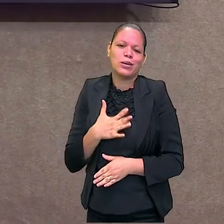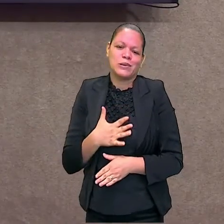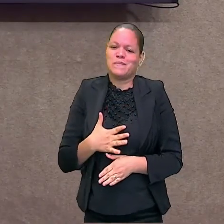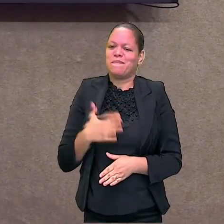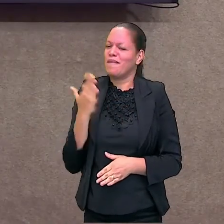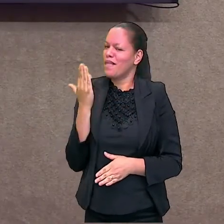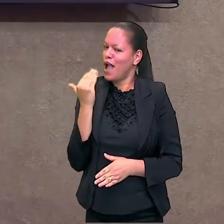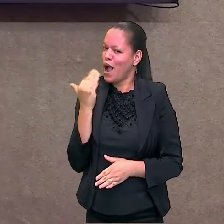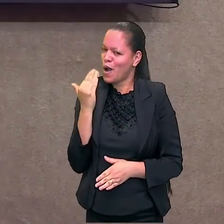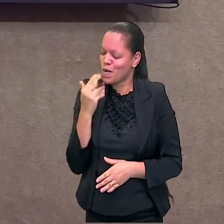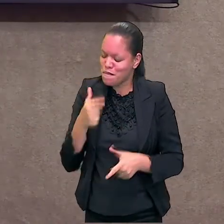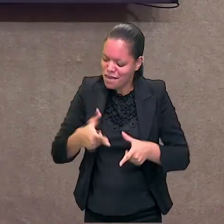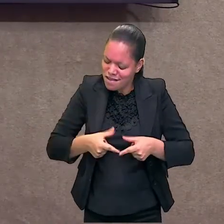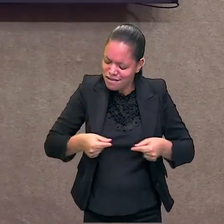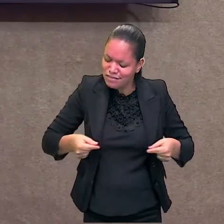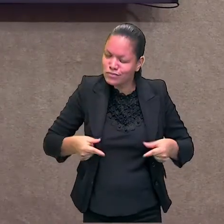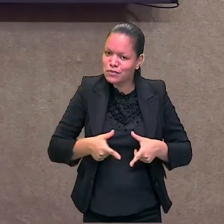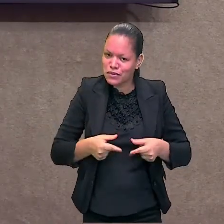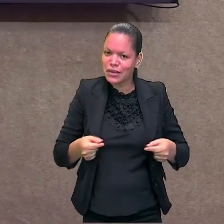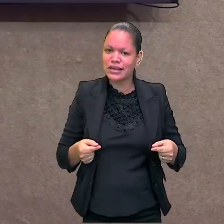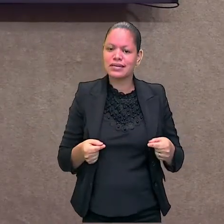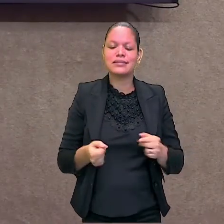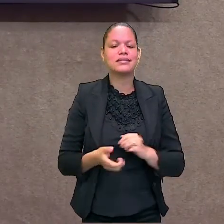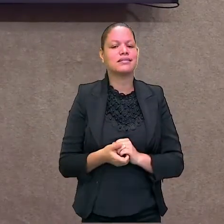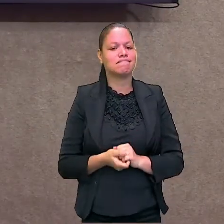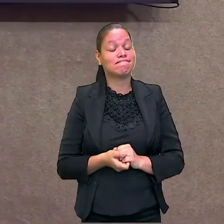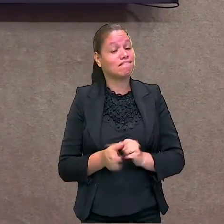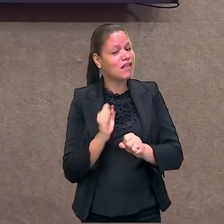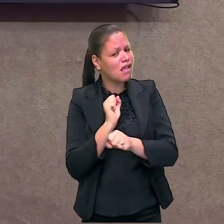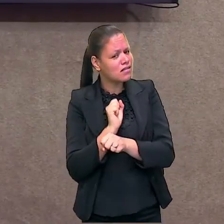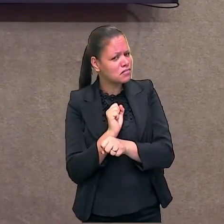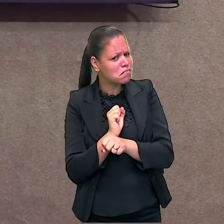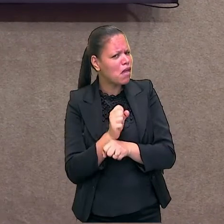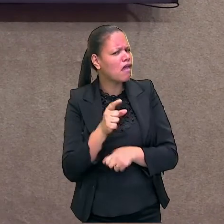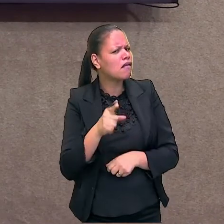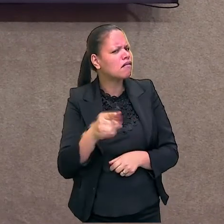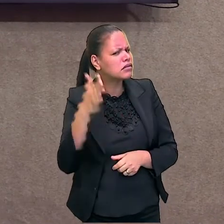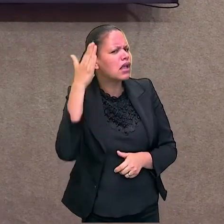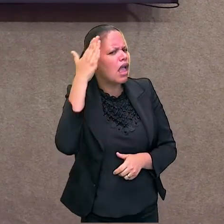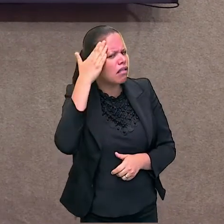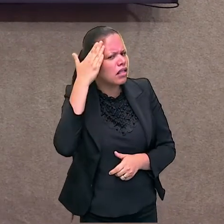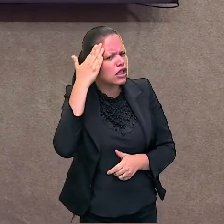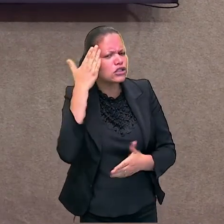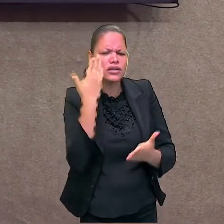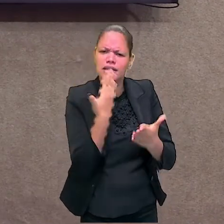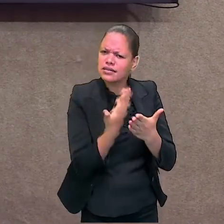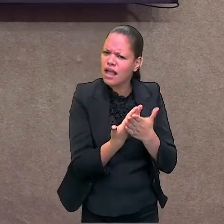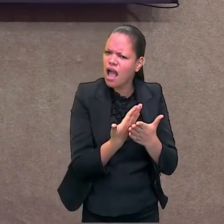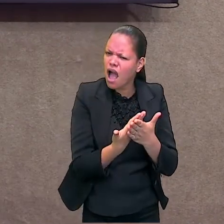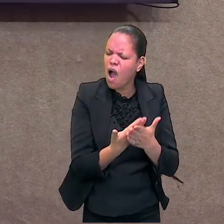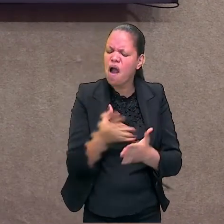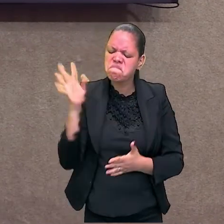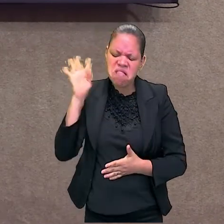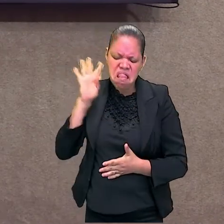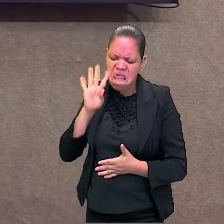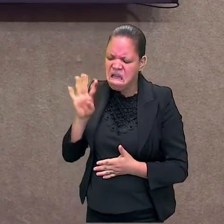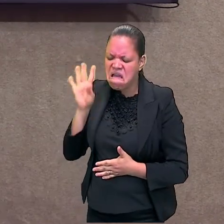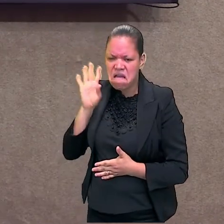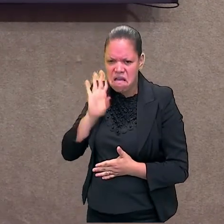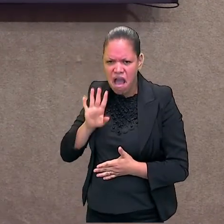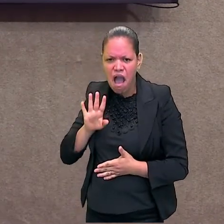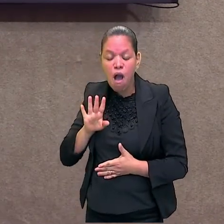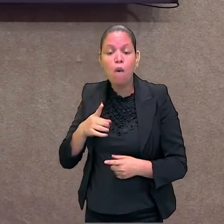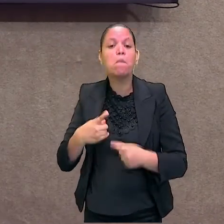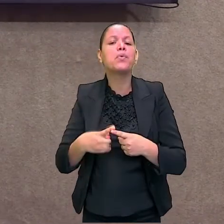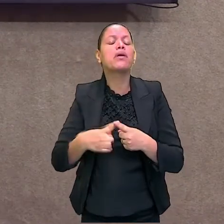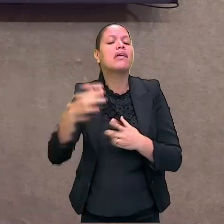nesse olhar dos imigrantes. Espero que vocês tenham compreendido essa aula. É uma aula muito bacana, pois a gente sabe que o nosso